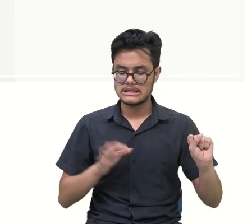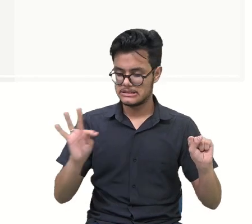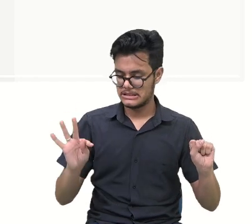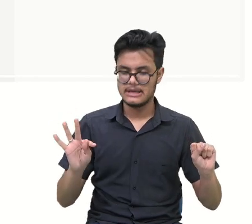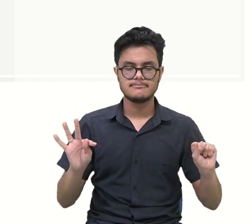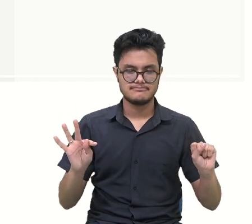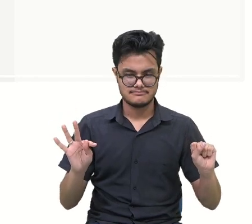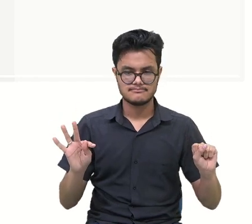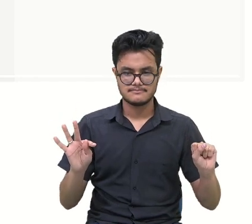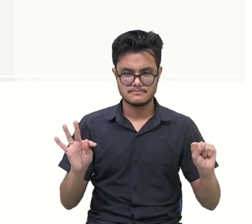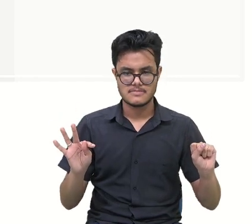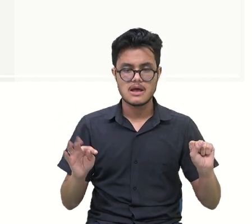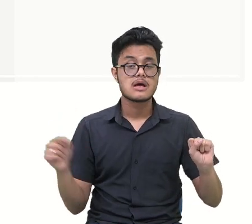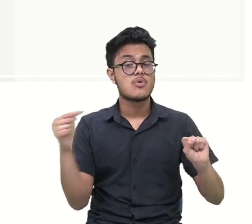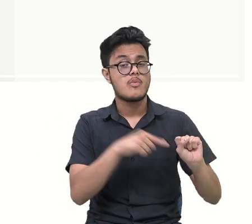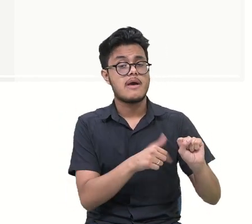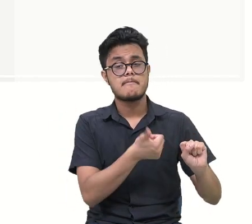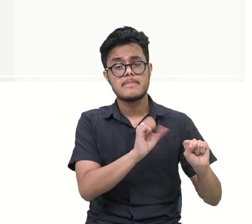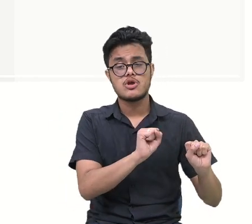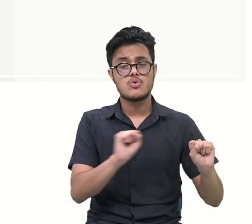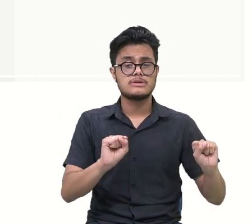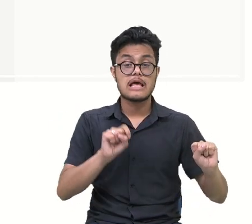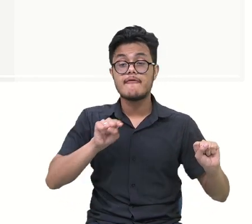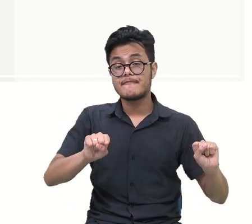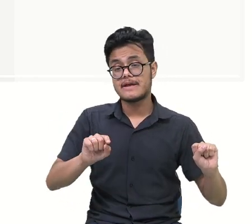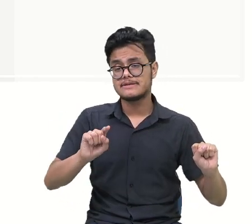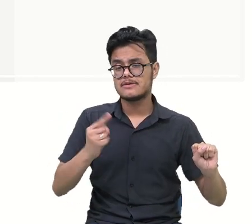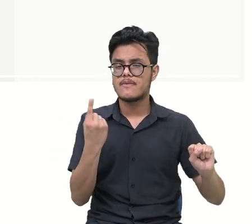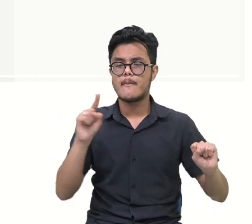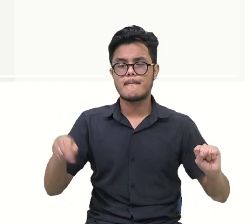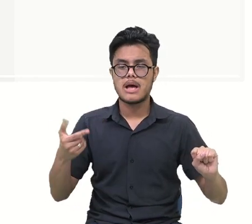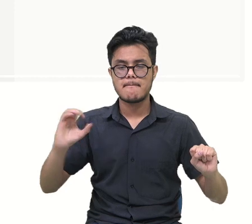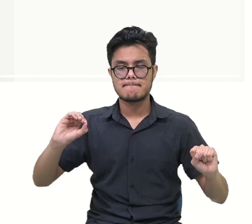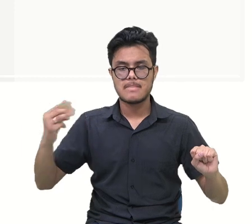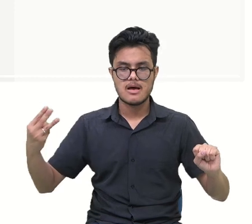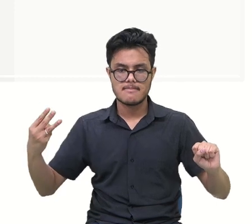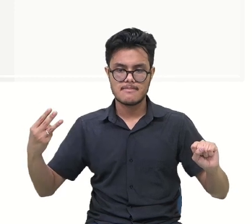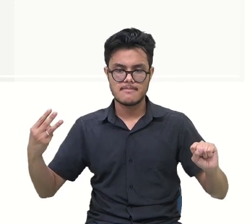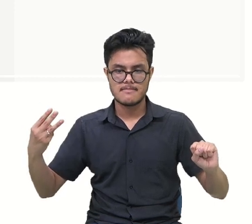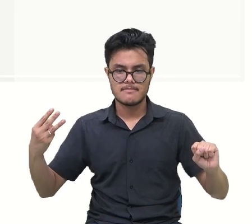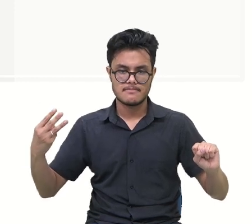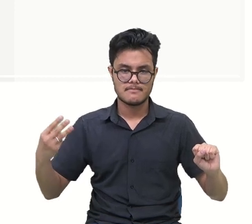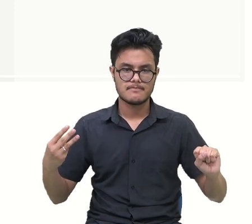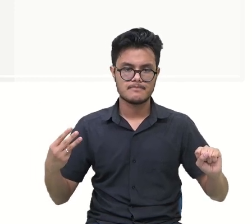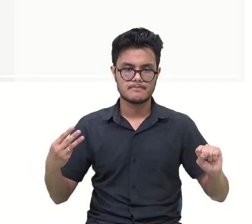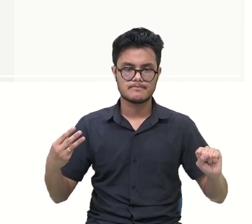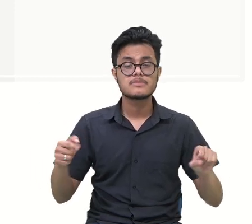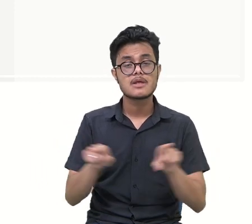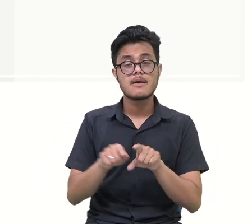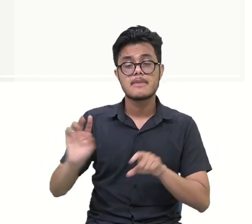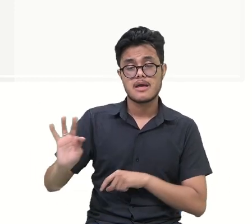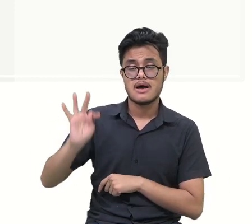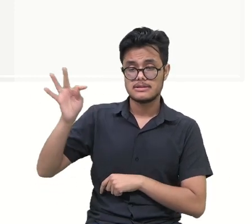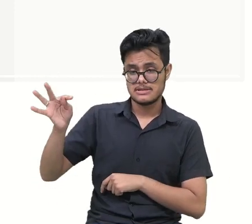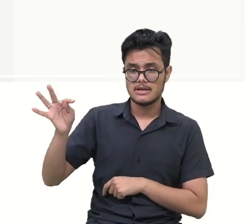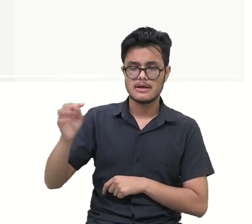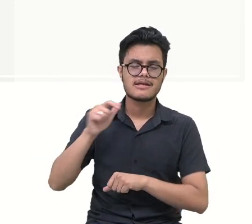a 1.800 vezes 1,03 elevado a T. O que nós vamos